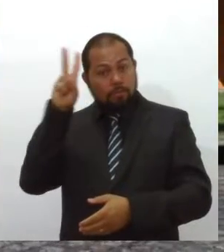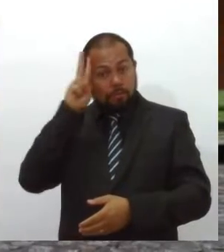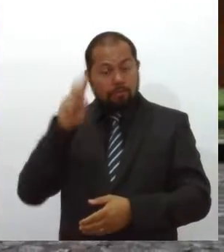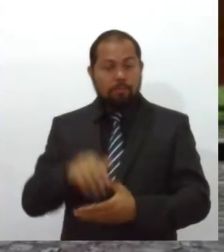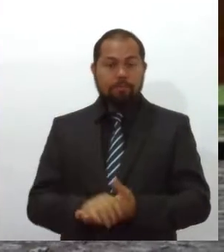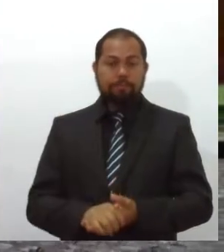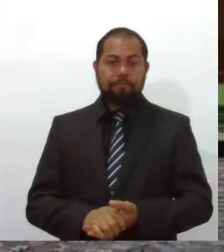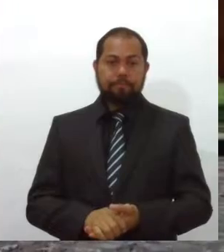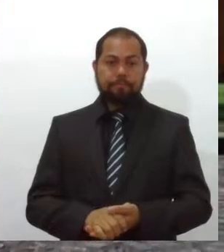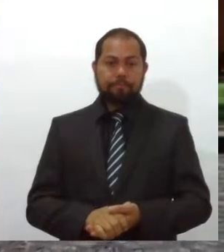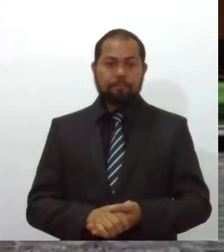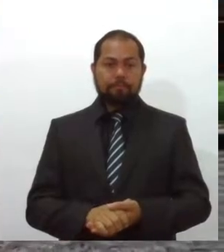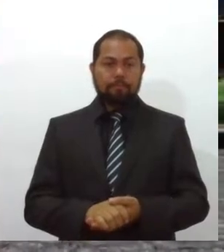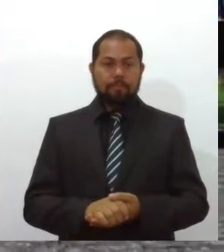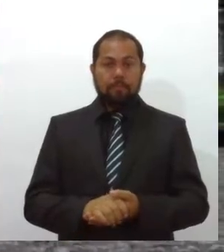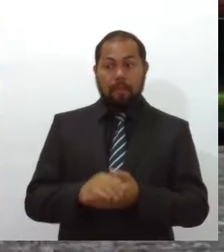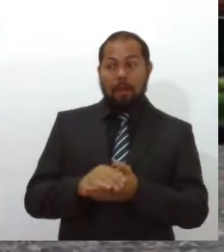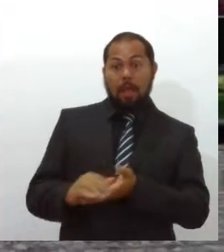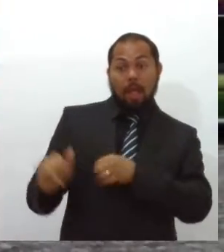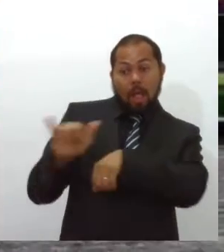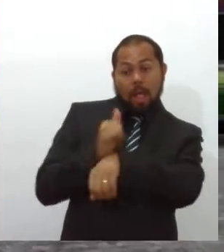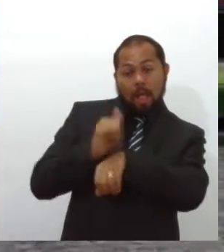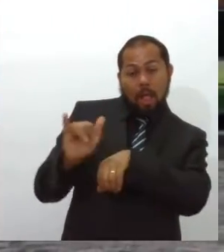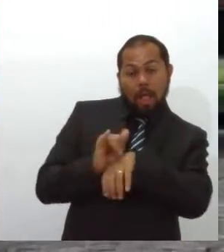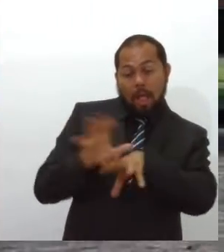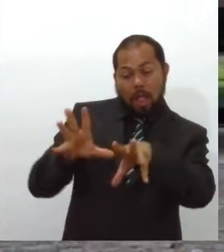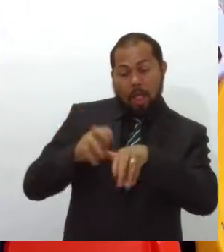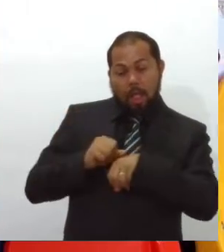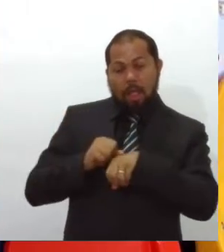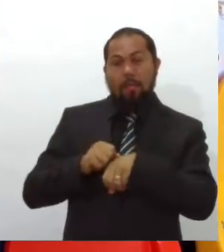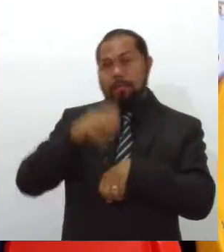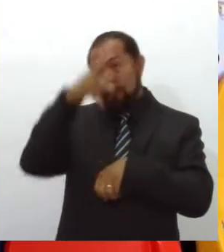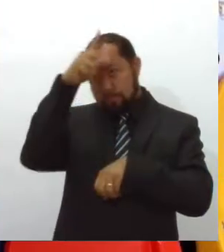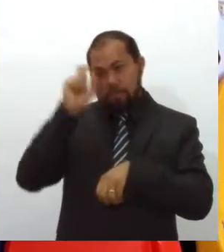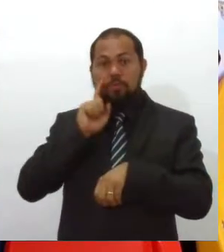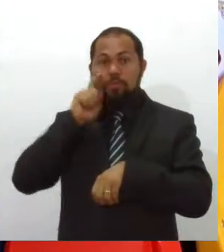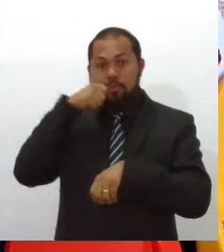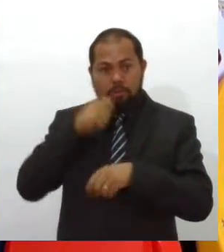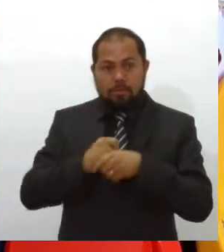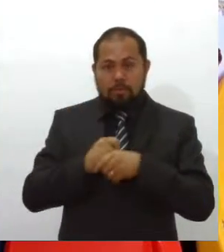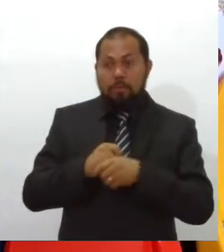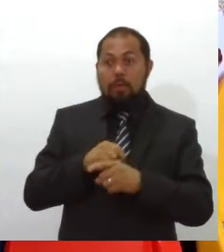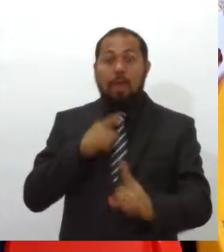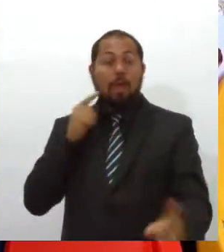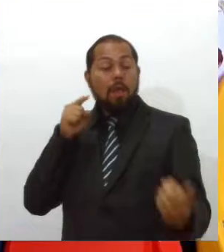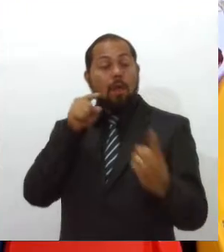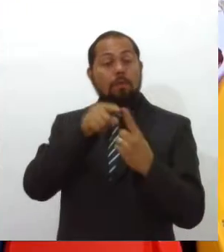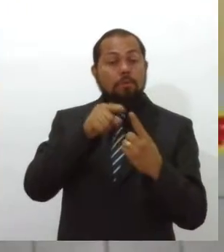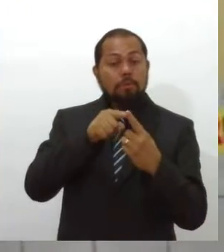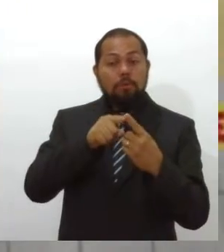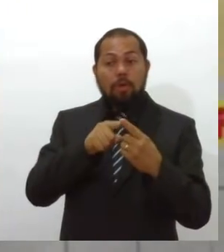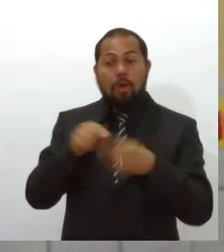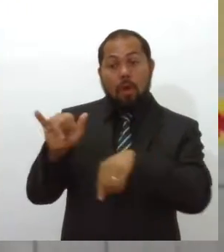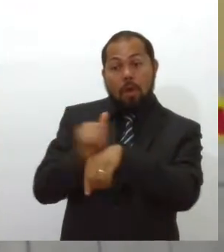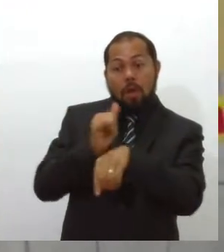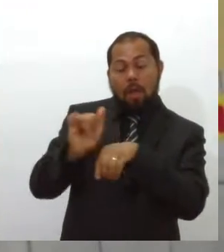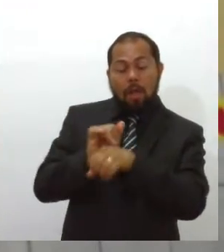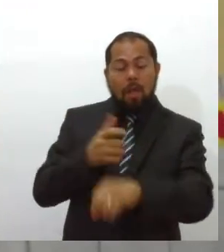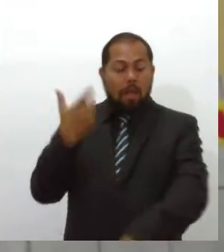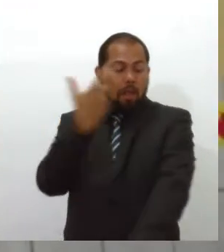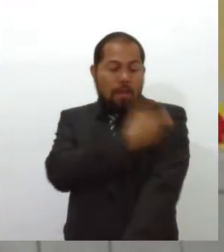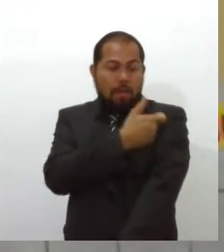A medida adotada pelo município de Aracaju visa seguir o plano de imunização contra a Covid-19, instituída